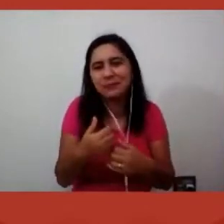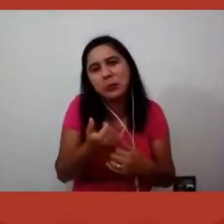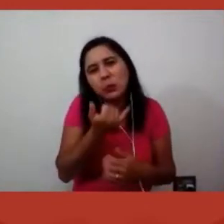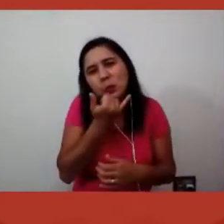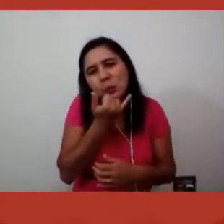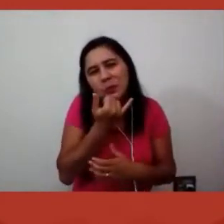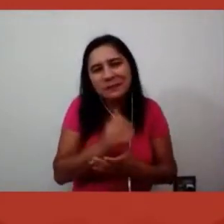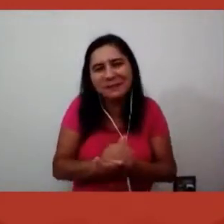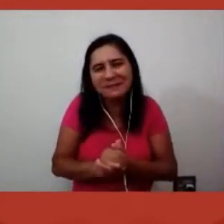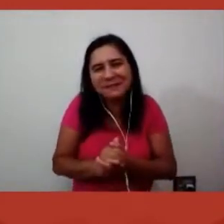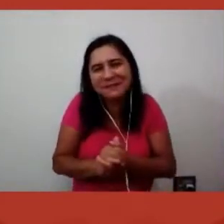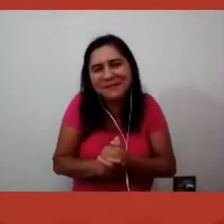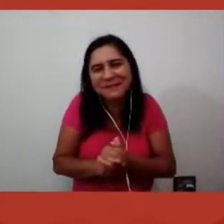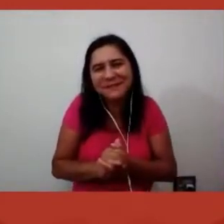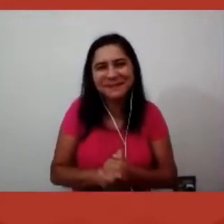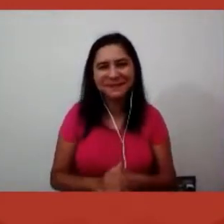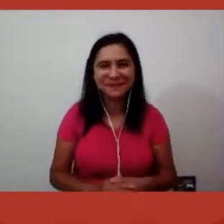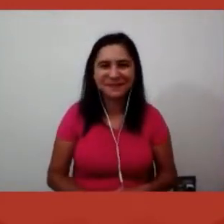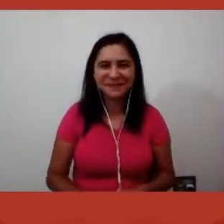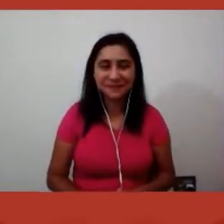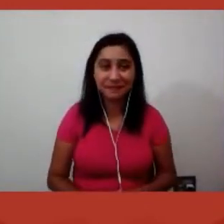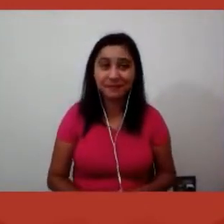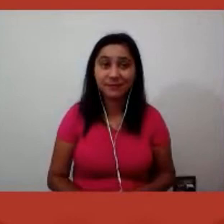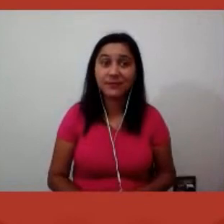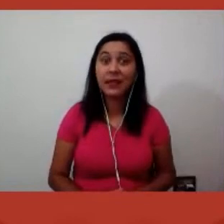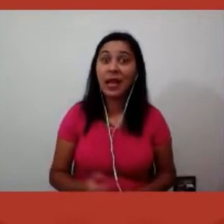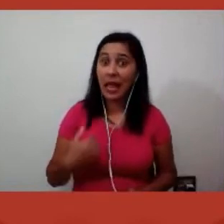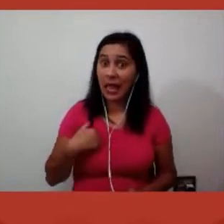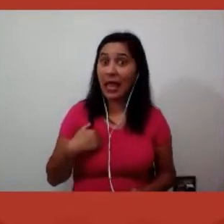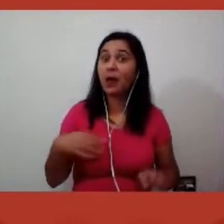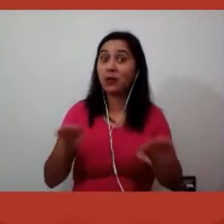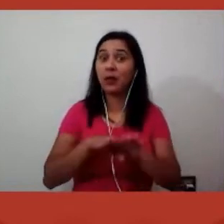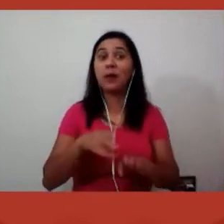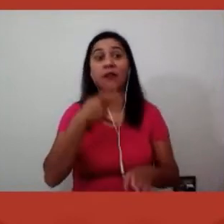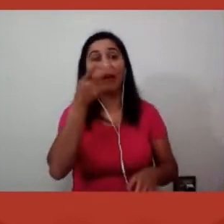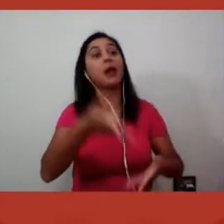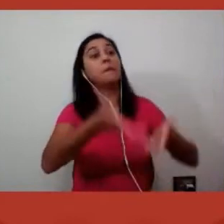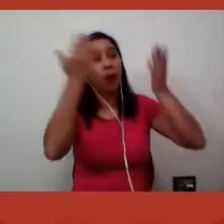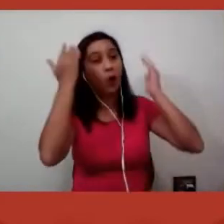Desculpa aí. Eu ainda chamei a Larissa